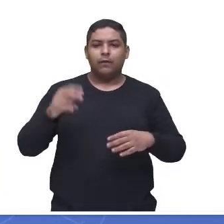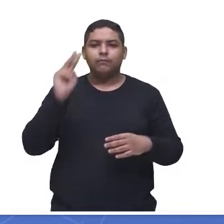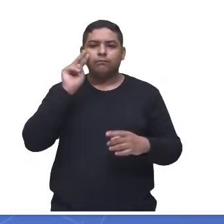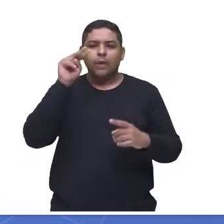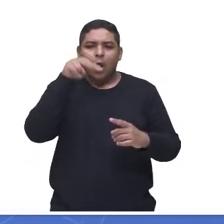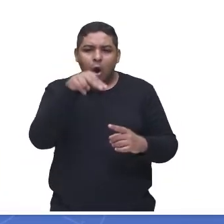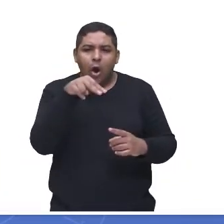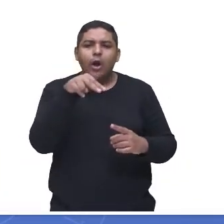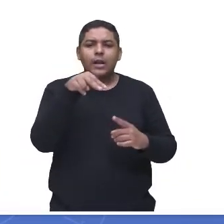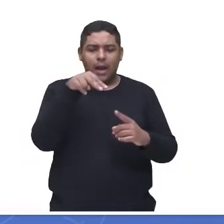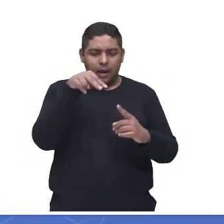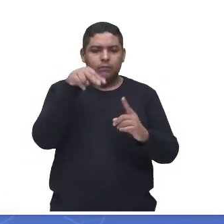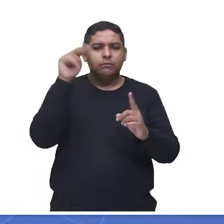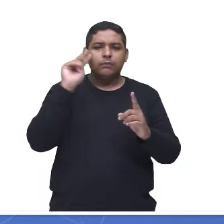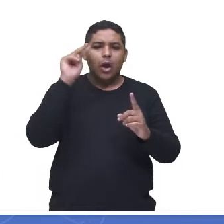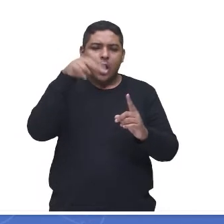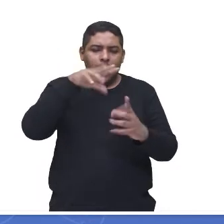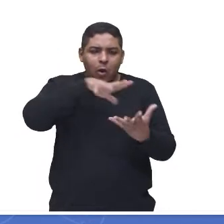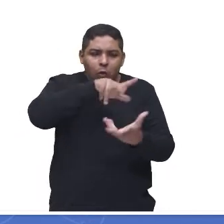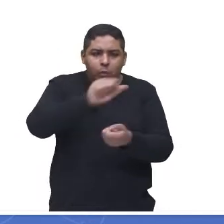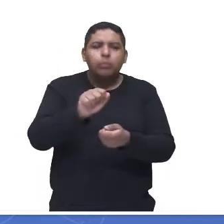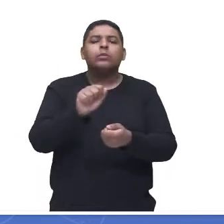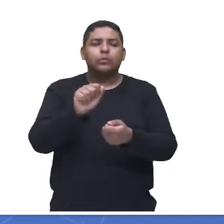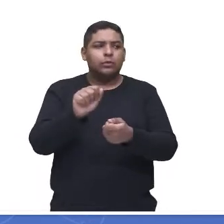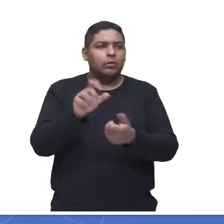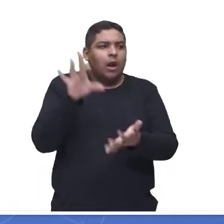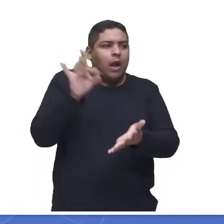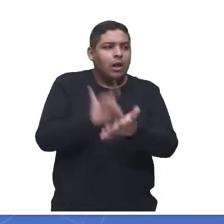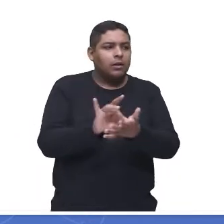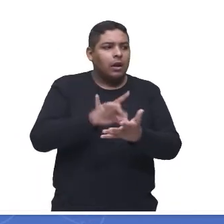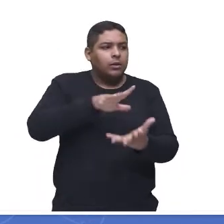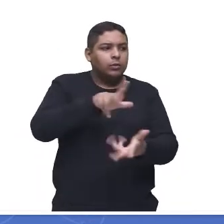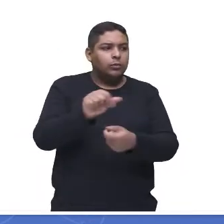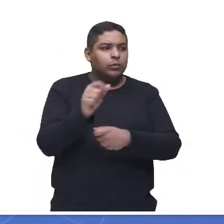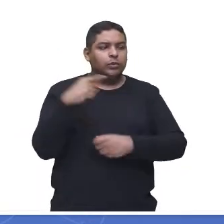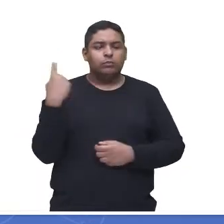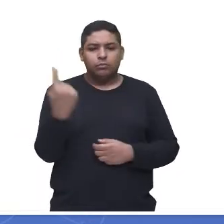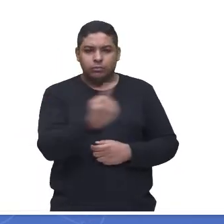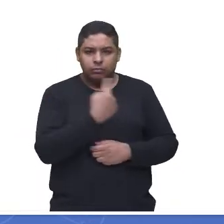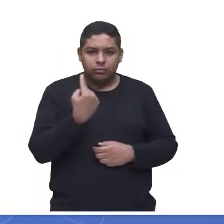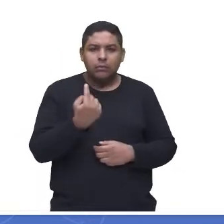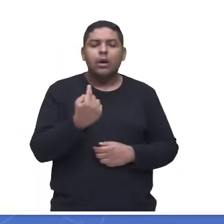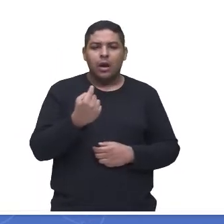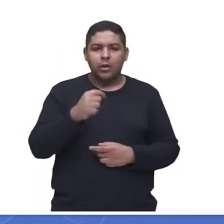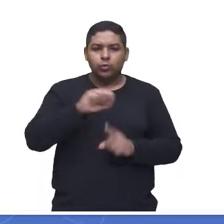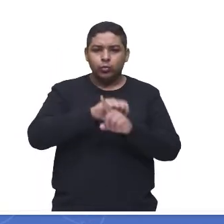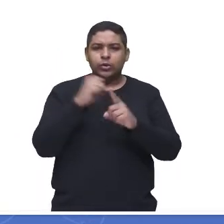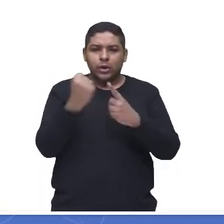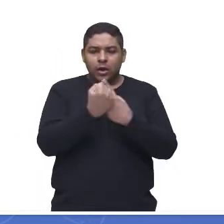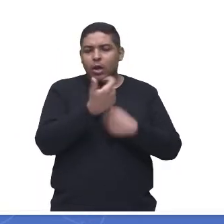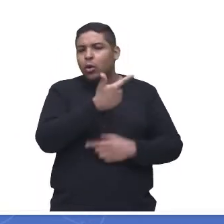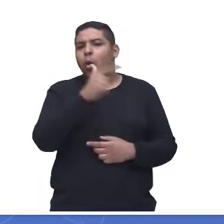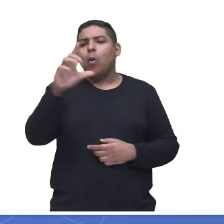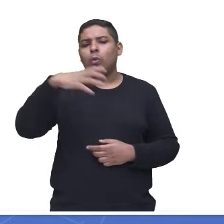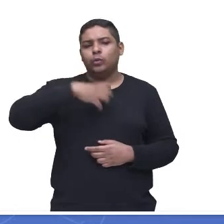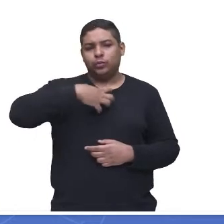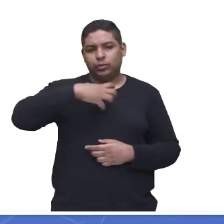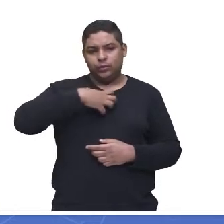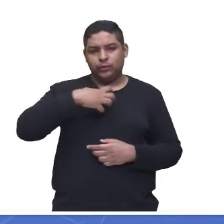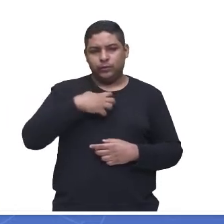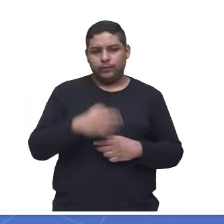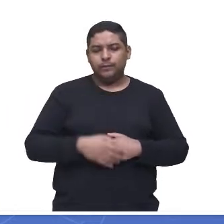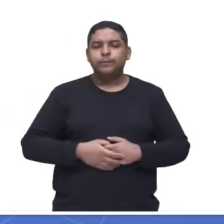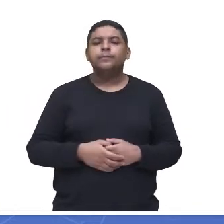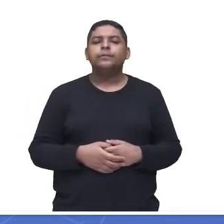para a realidade do mundo, para a nossa realidade, das sociedades, de uma outra maneira, né? Então,